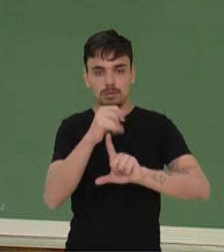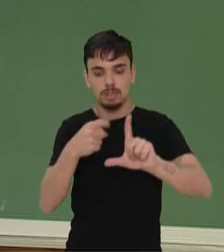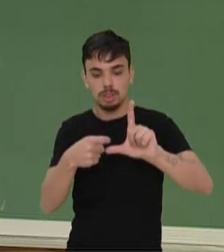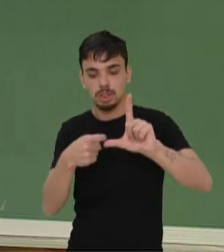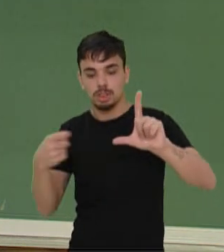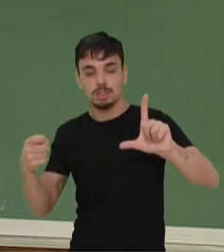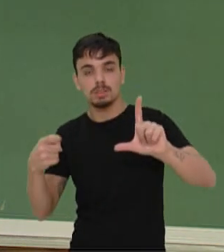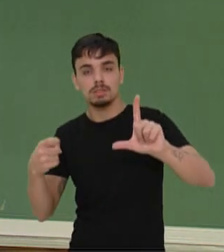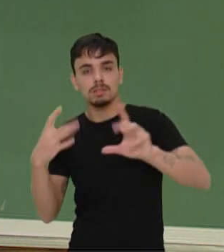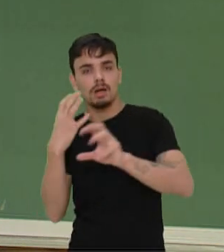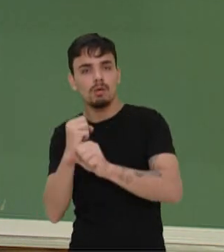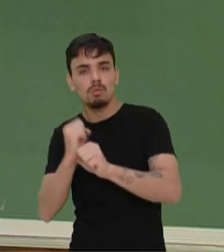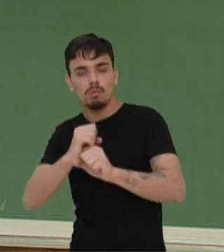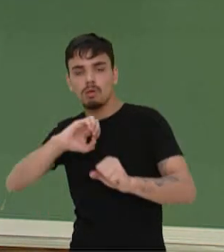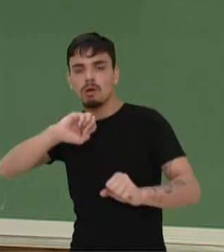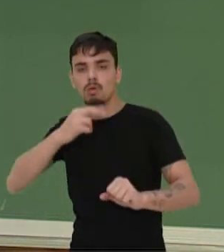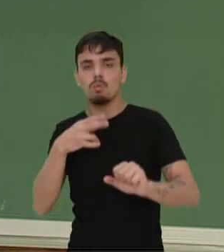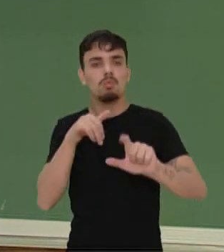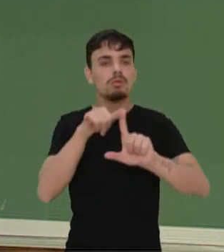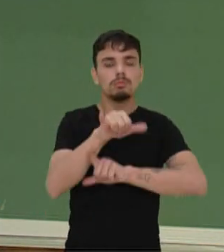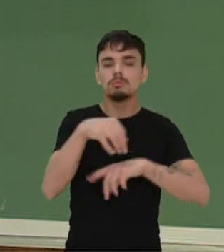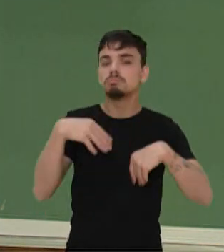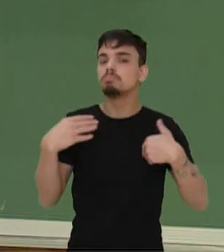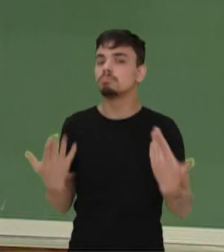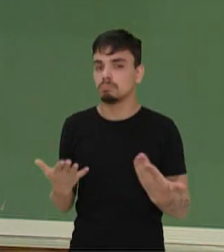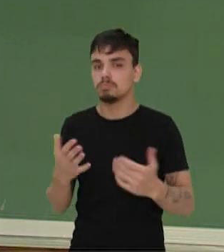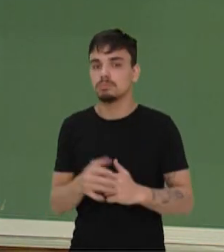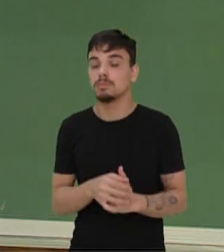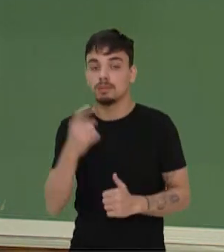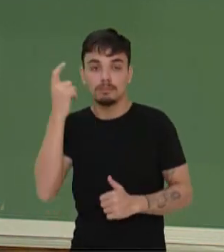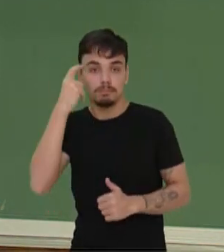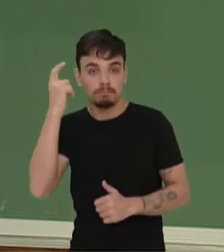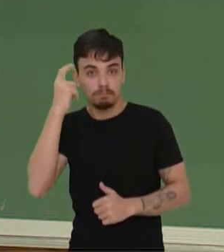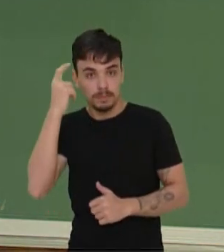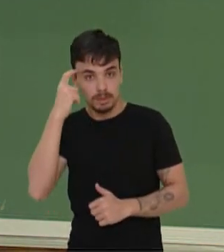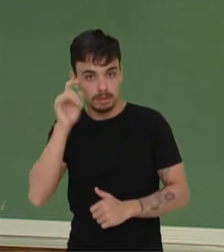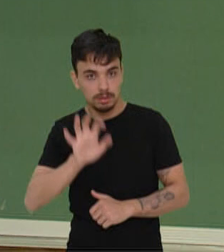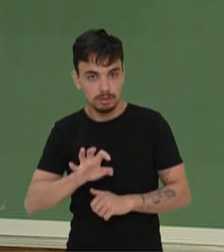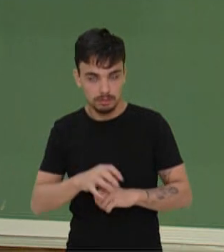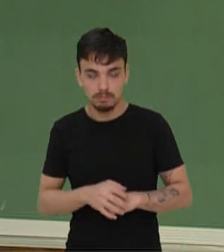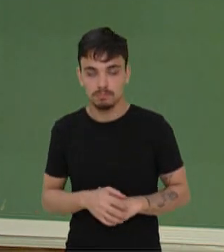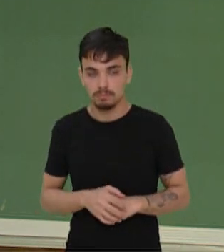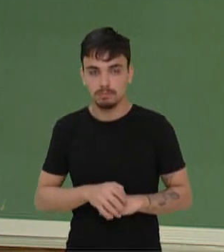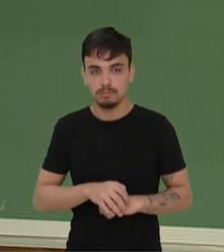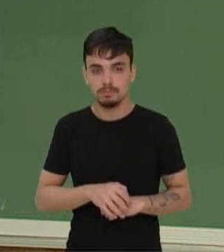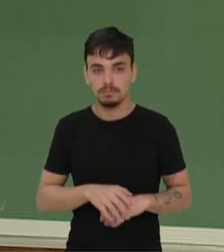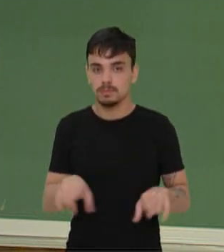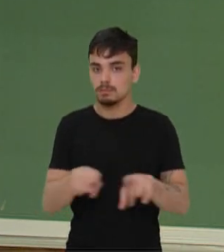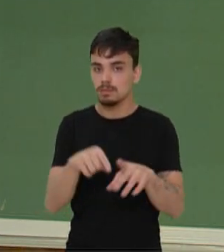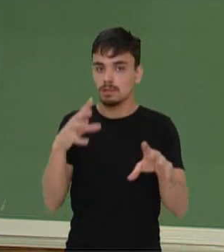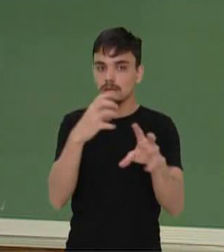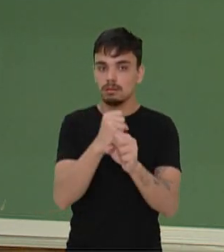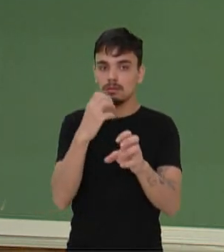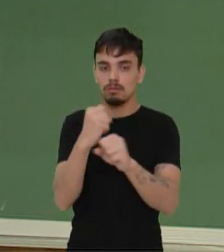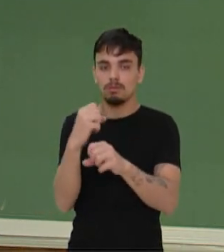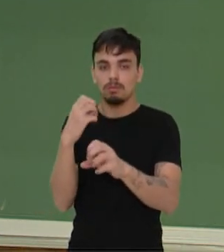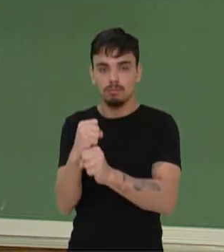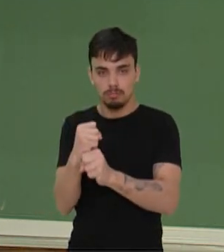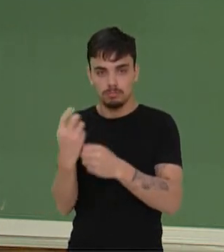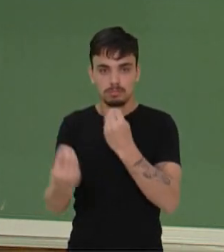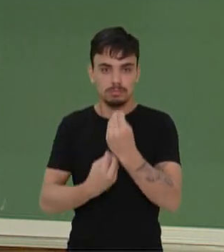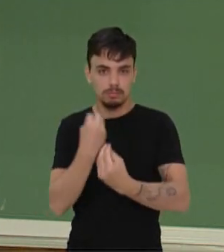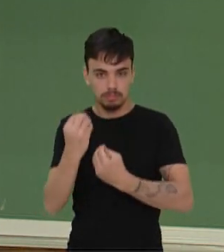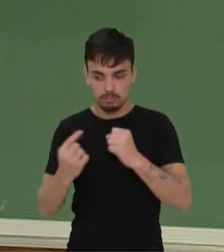vértice ou o y do vértice, Então, pense nisso aí, E calcule lá, então, para mim, qual é